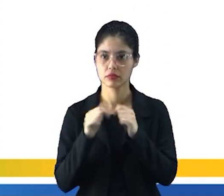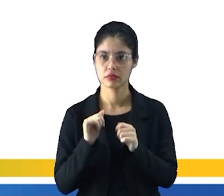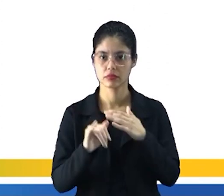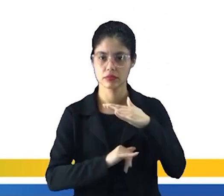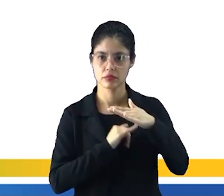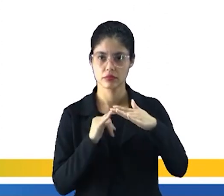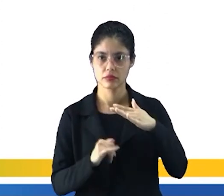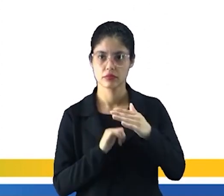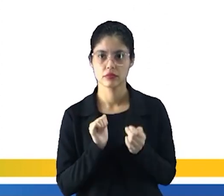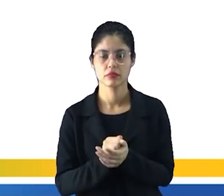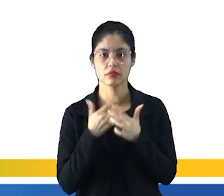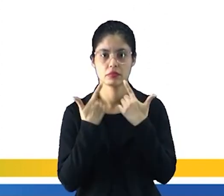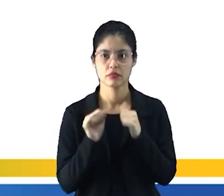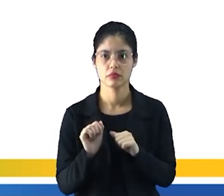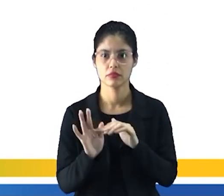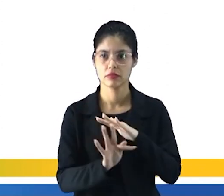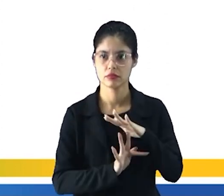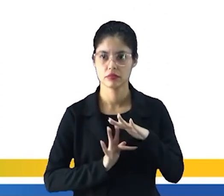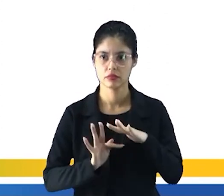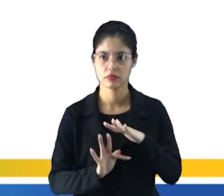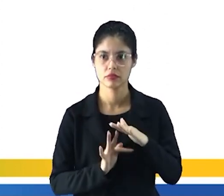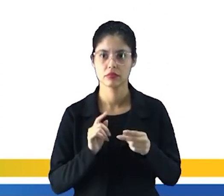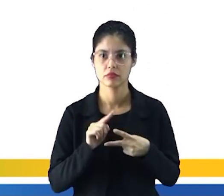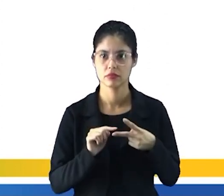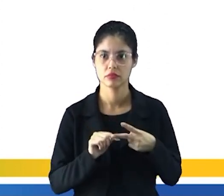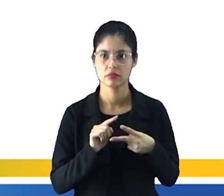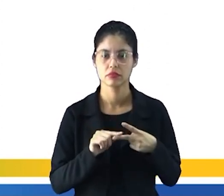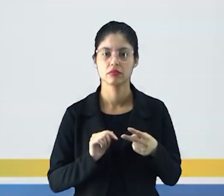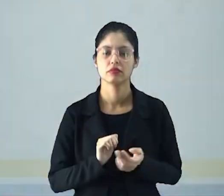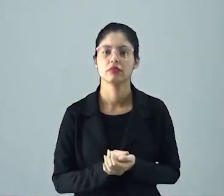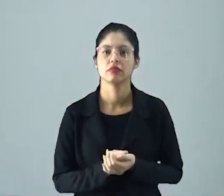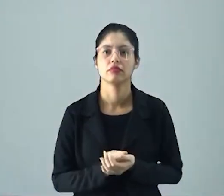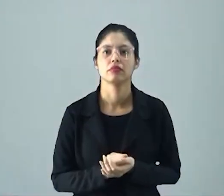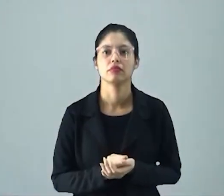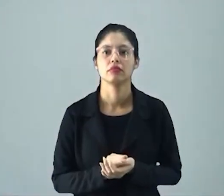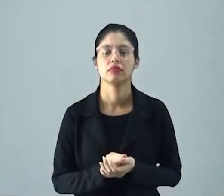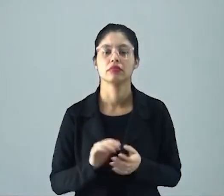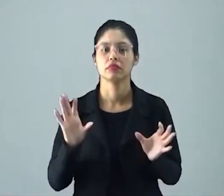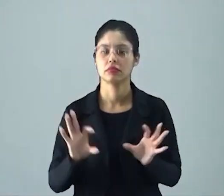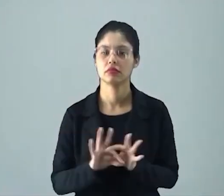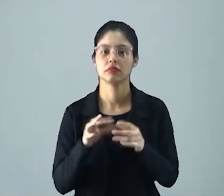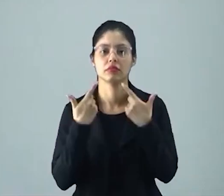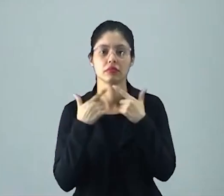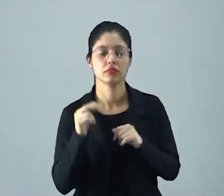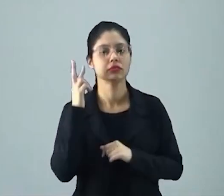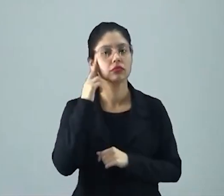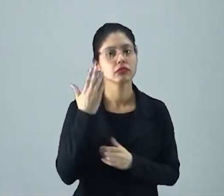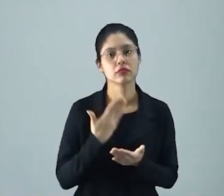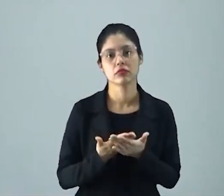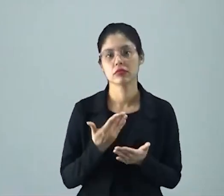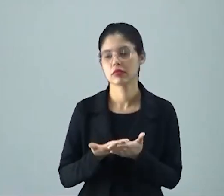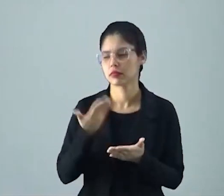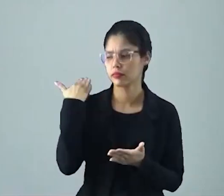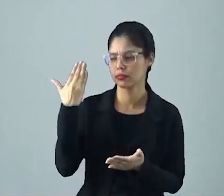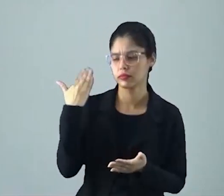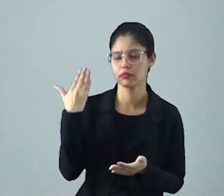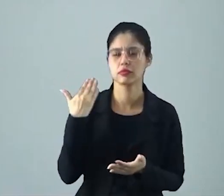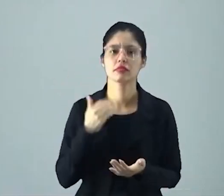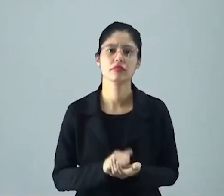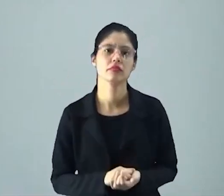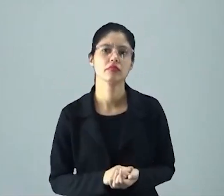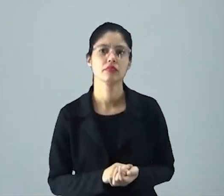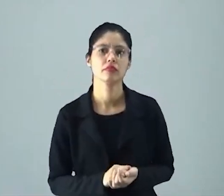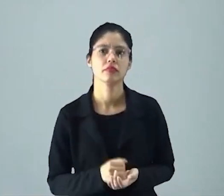linguagem formal e a linguagem informal, certo? Essas linguagens são comuns, a gente estuda desde